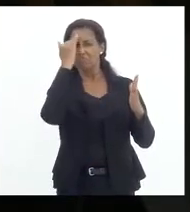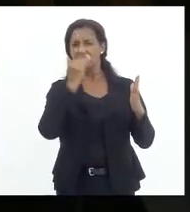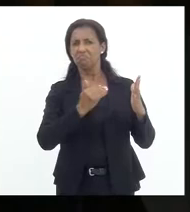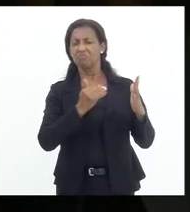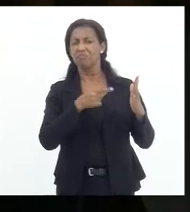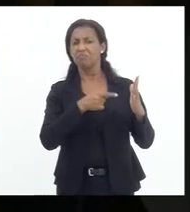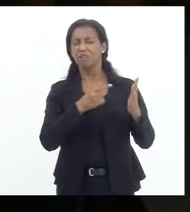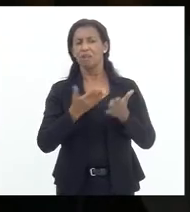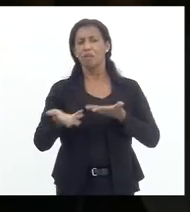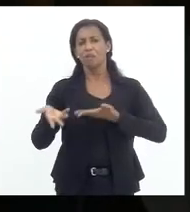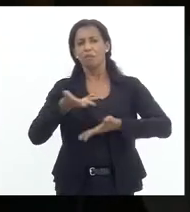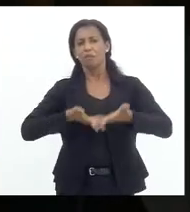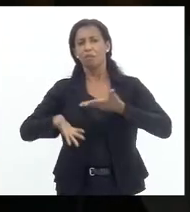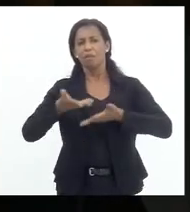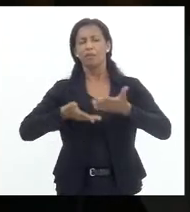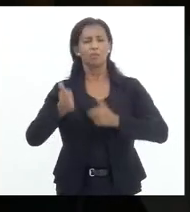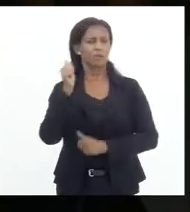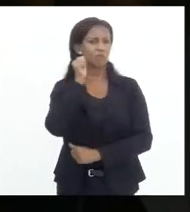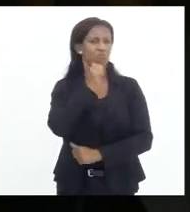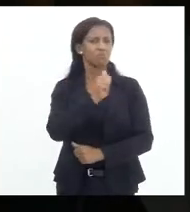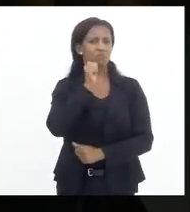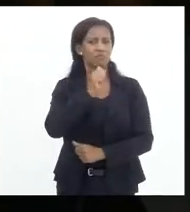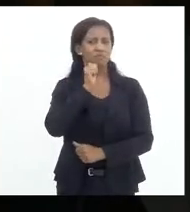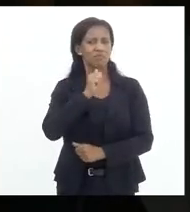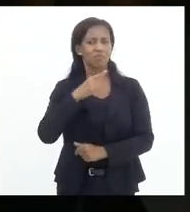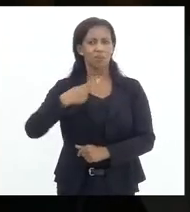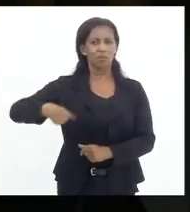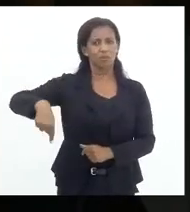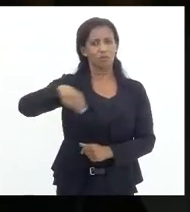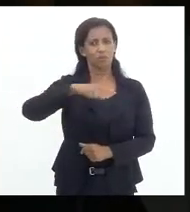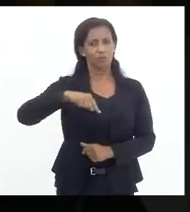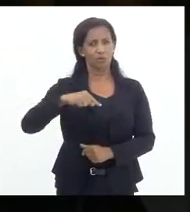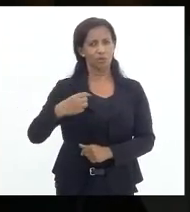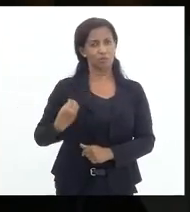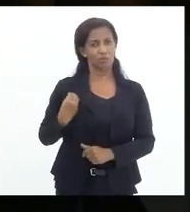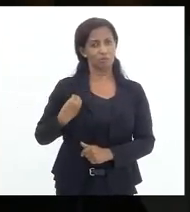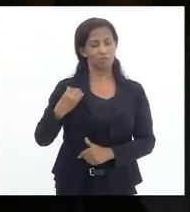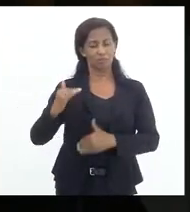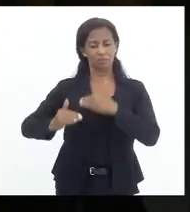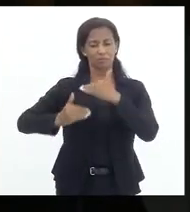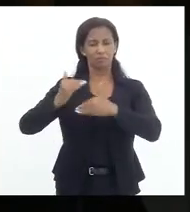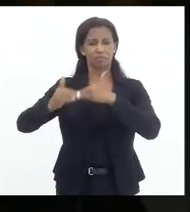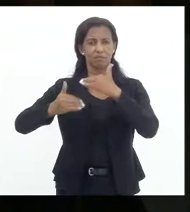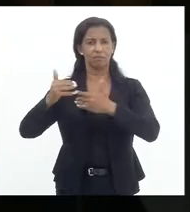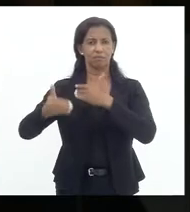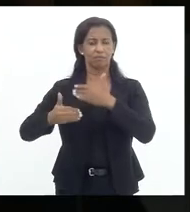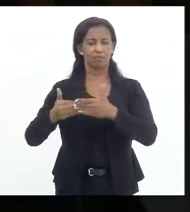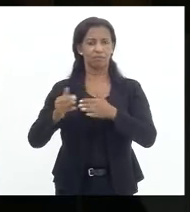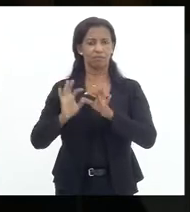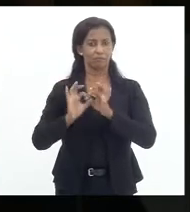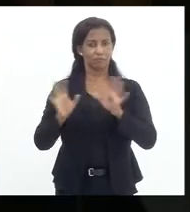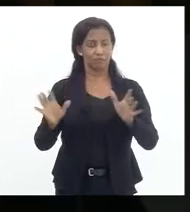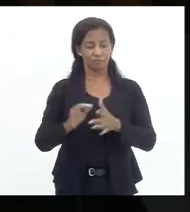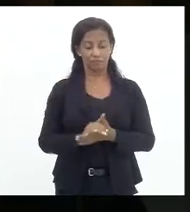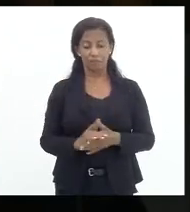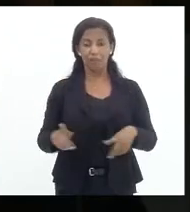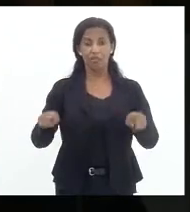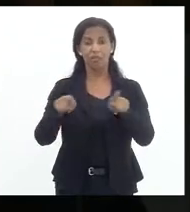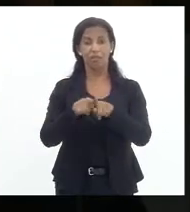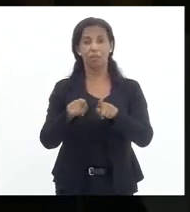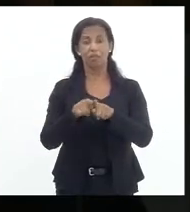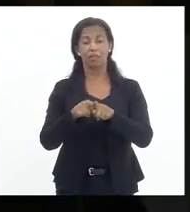a participação da mulher no nosso processo histórico de independência mas também